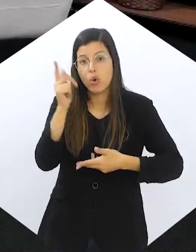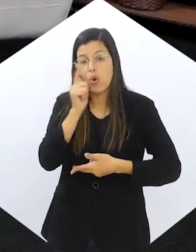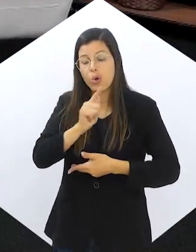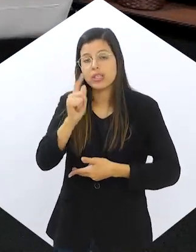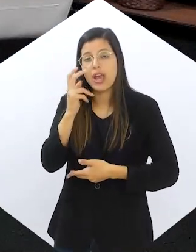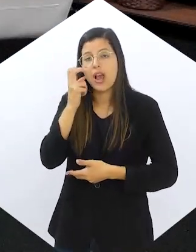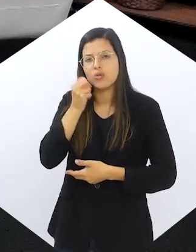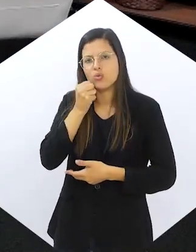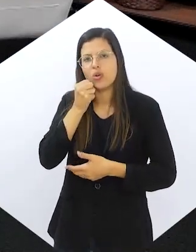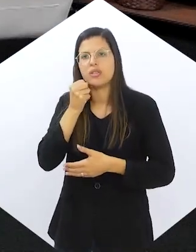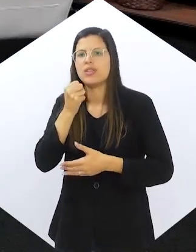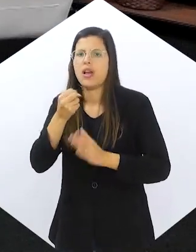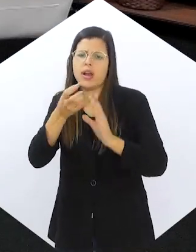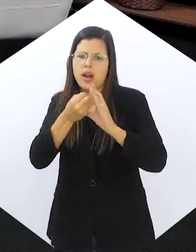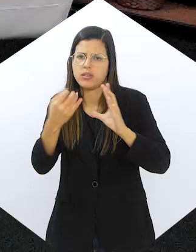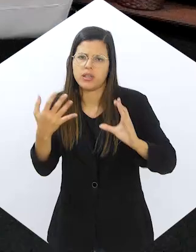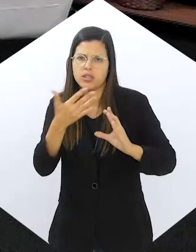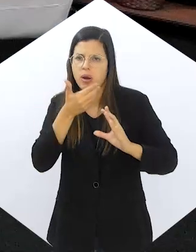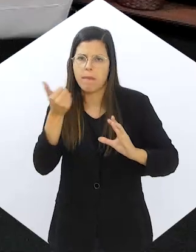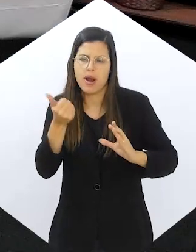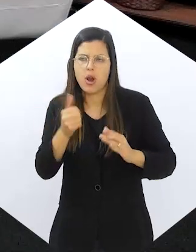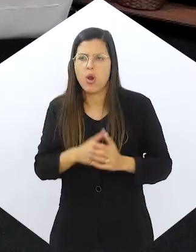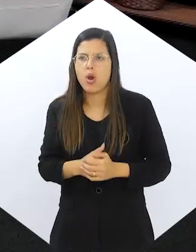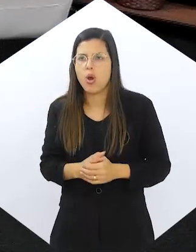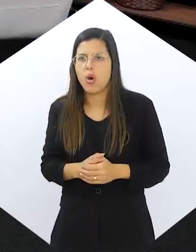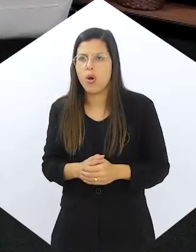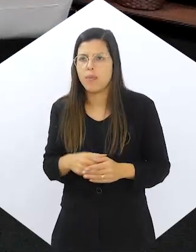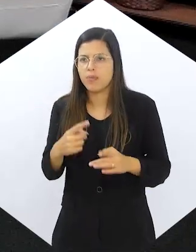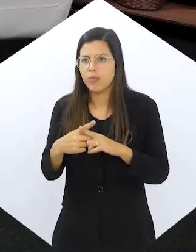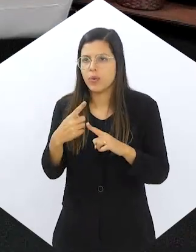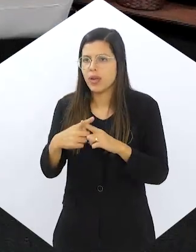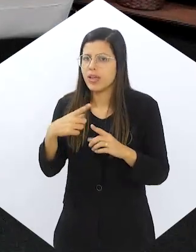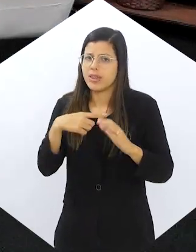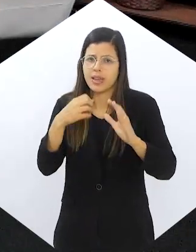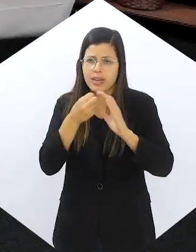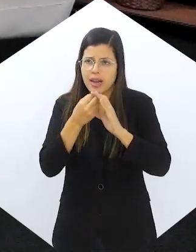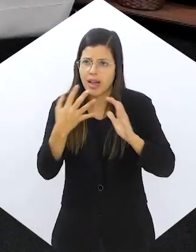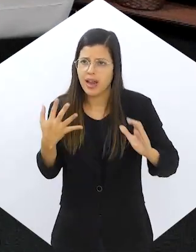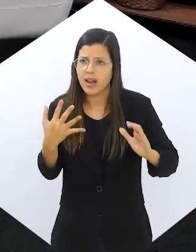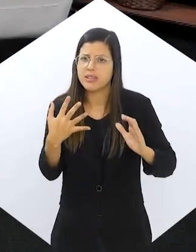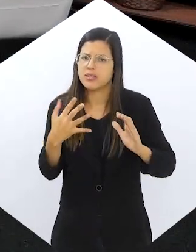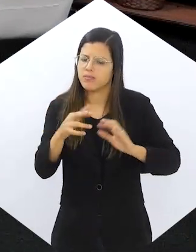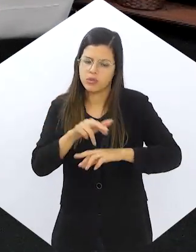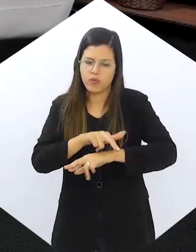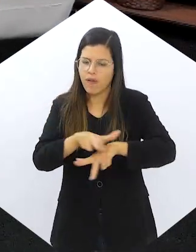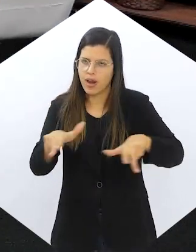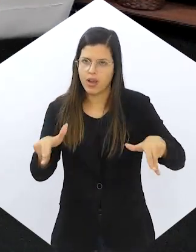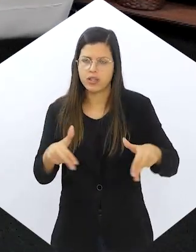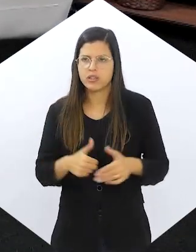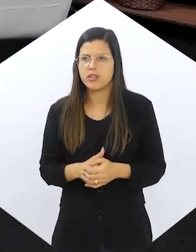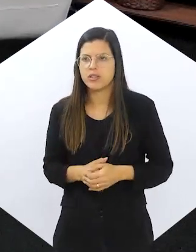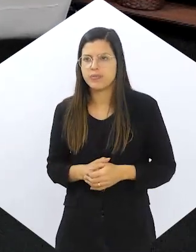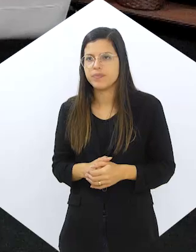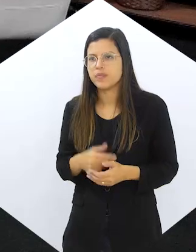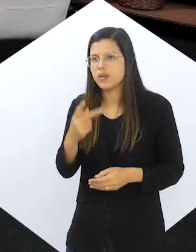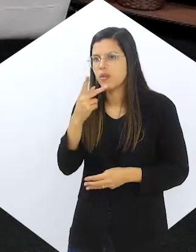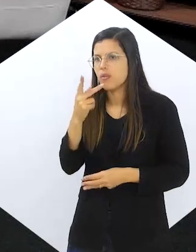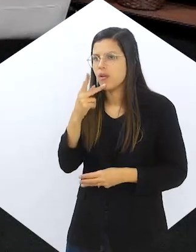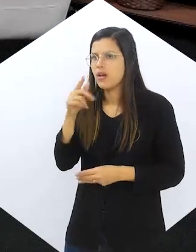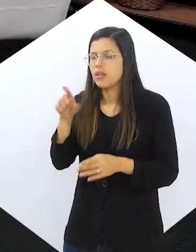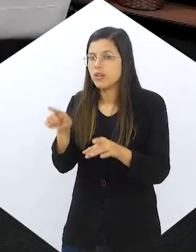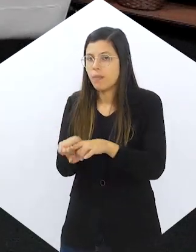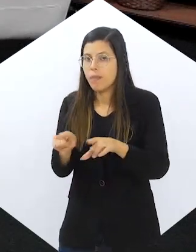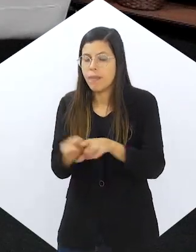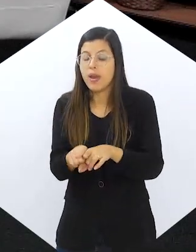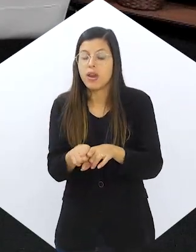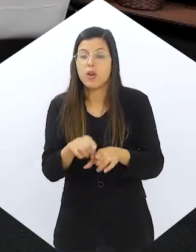pessoa consegue adotar o que se encaixa melhor na realidade dela, né? Porque realmente existem temperamentos distintos. Diversos, né? E eu vou te falar que o SRD